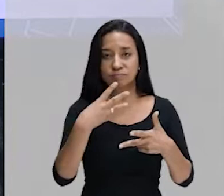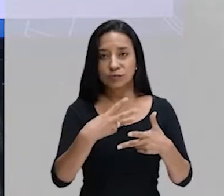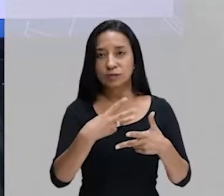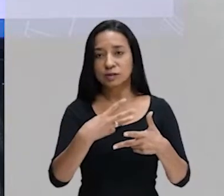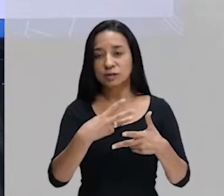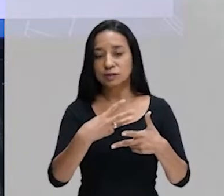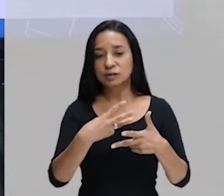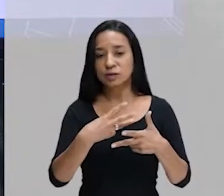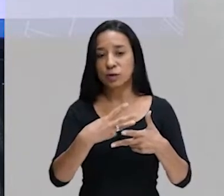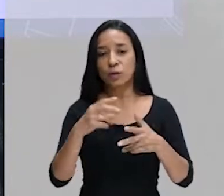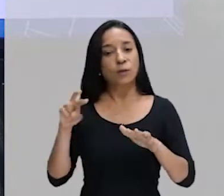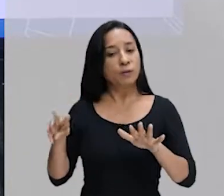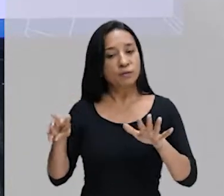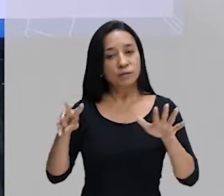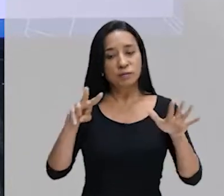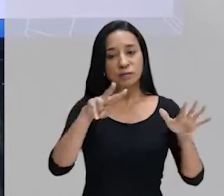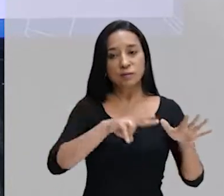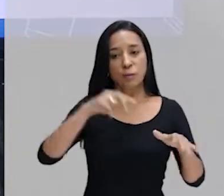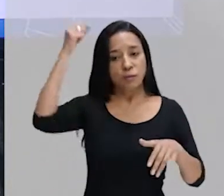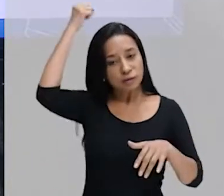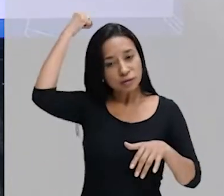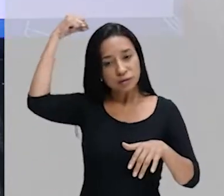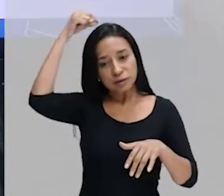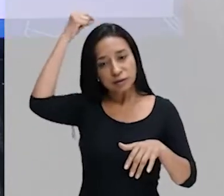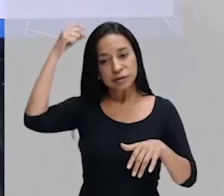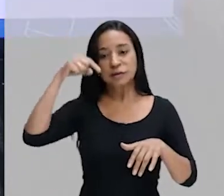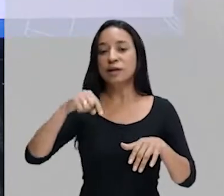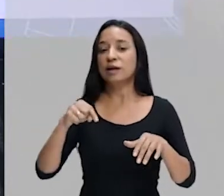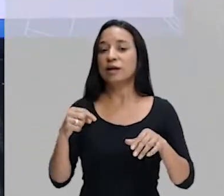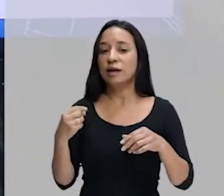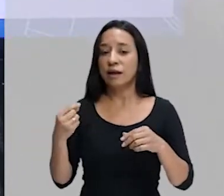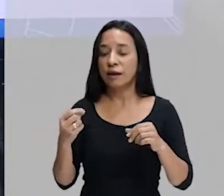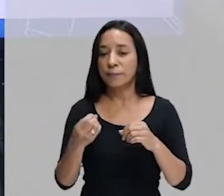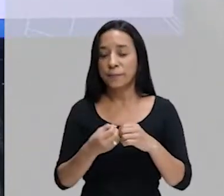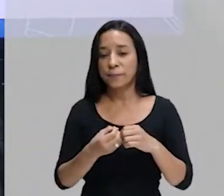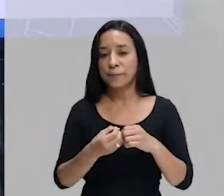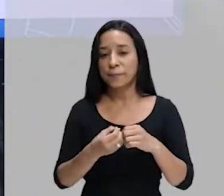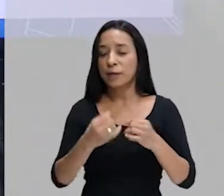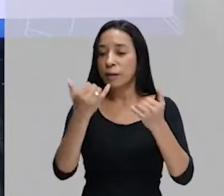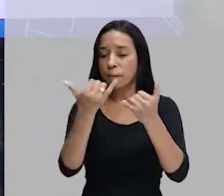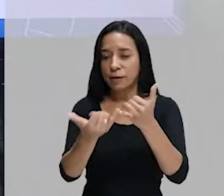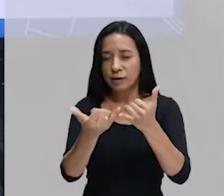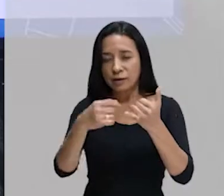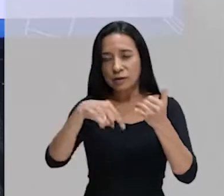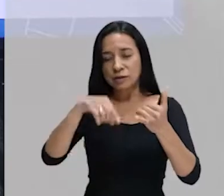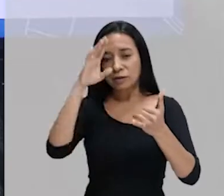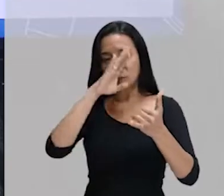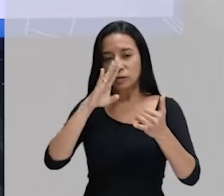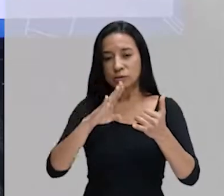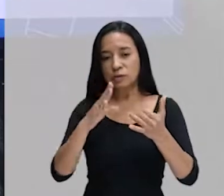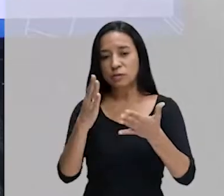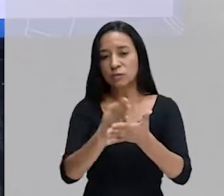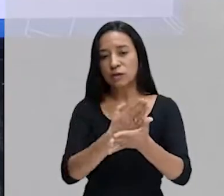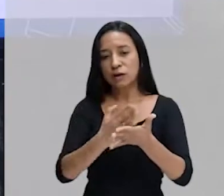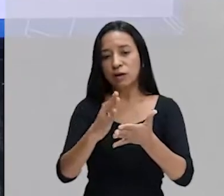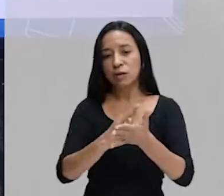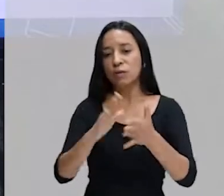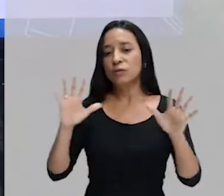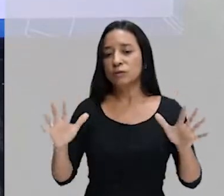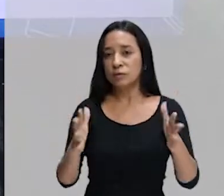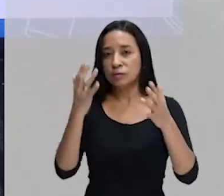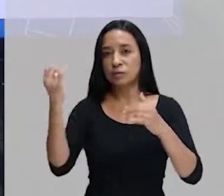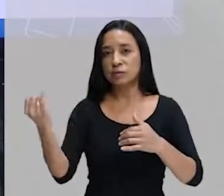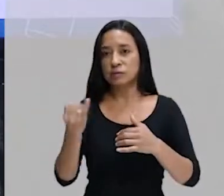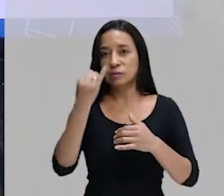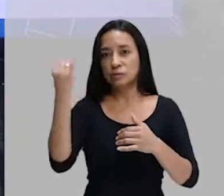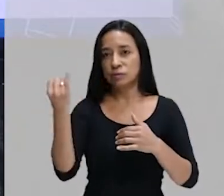Santa, que é uma coisa comum a nós também, né, no Brasil, Corpus Christi e algumas celebrações importantes em